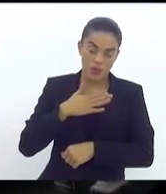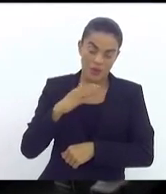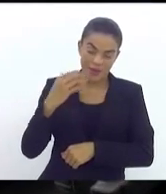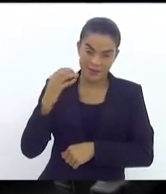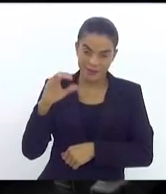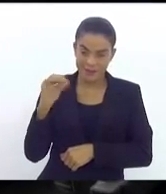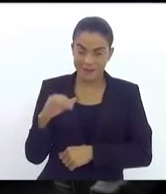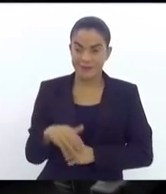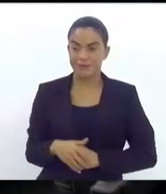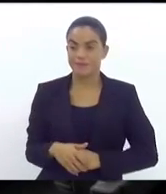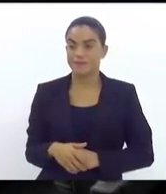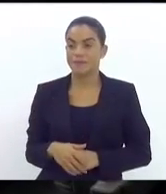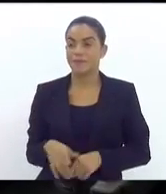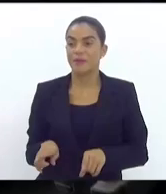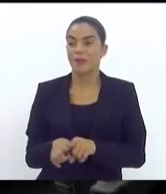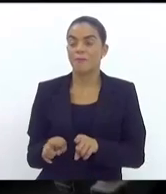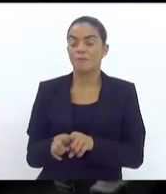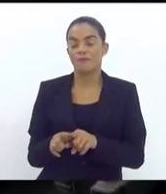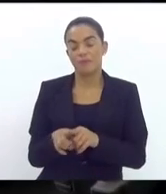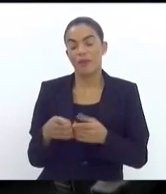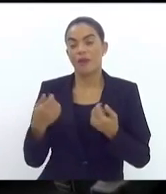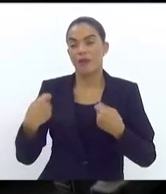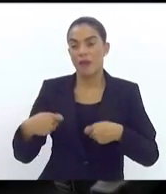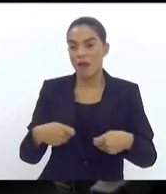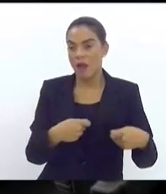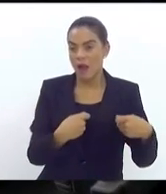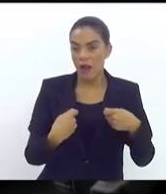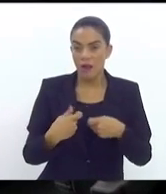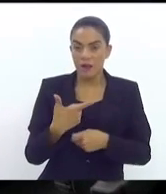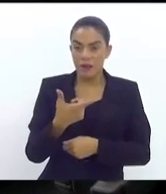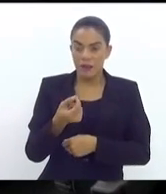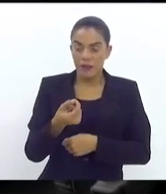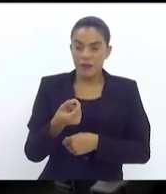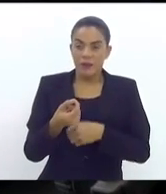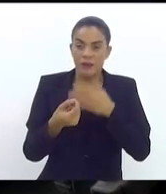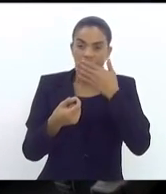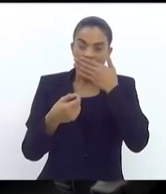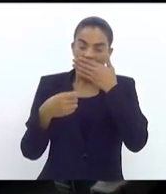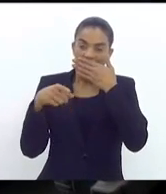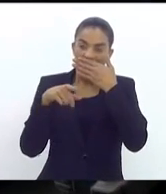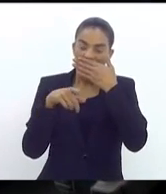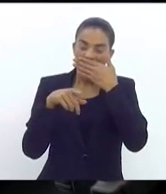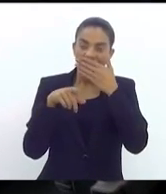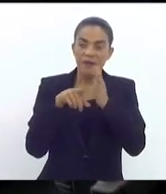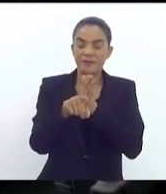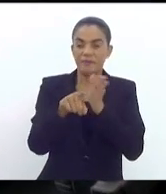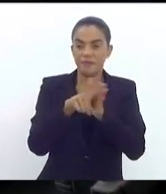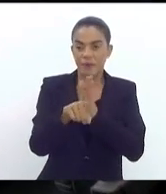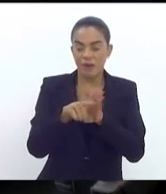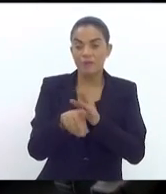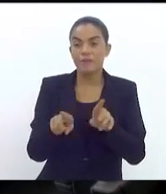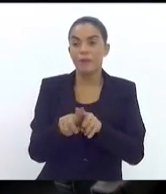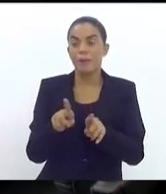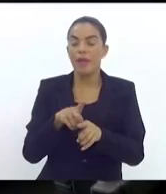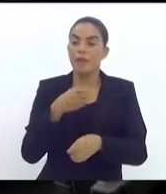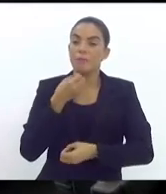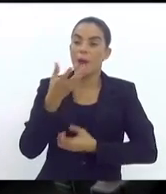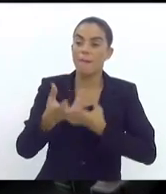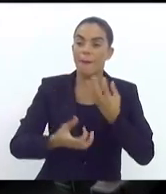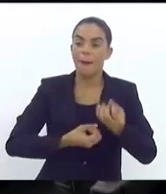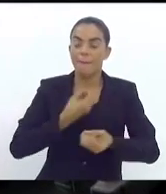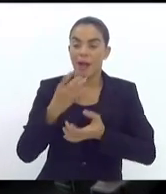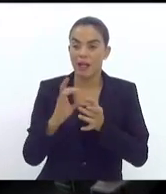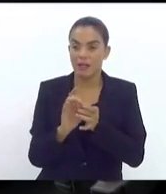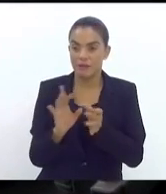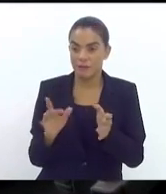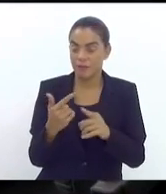ciência. Daí a necessidade, volto a dizer, de que se evite perguntas fechadas, optando sempre pelo relato livre e, quando necessário,